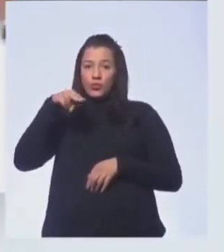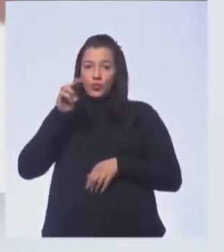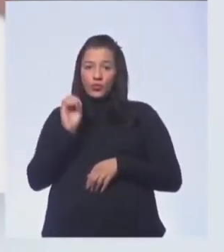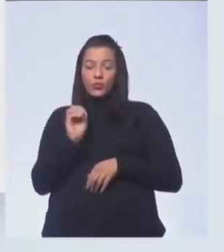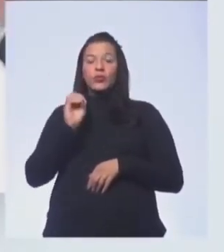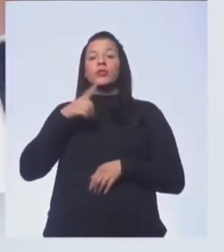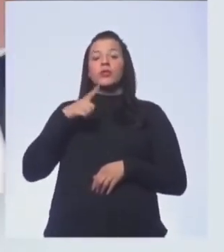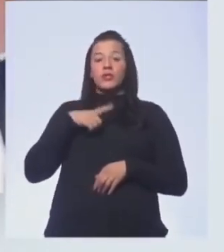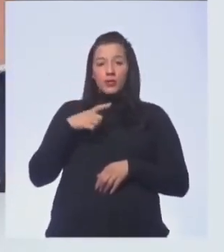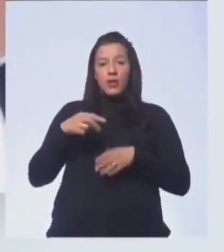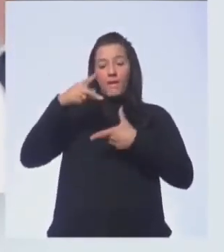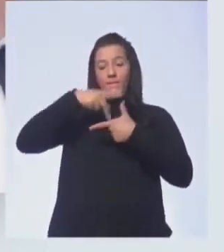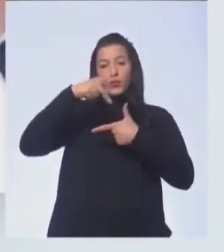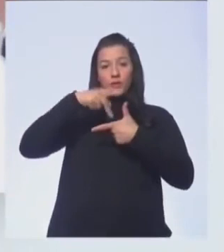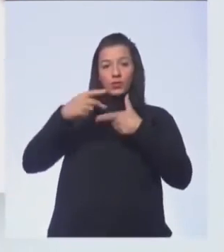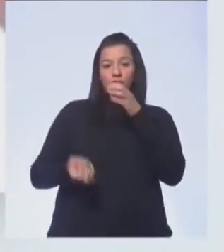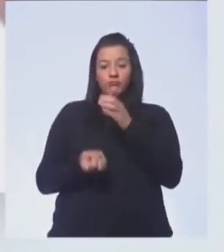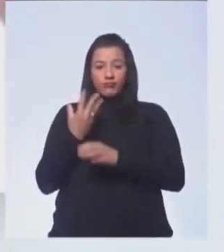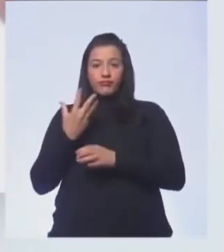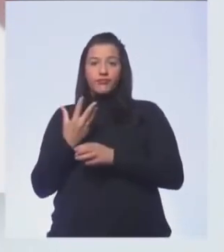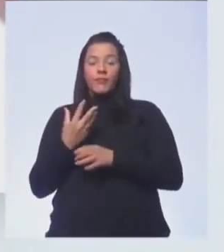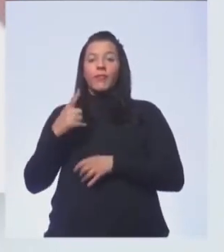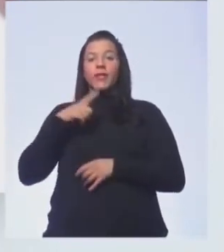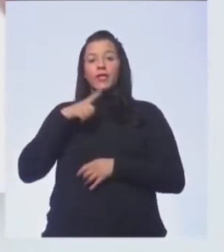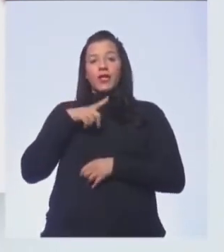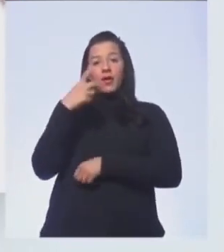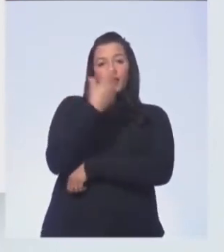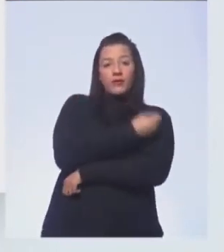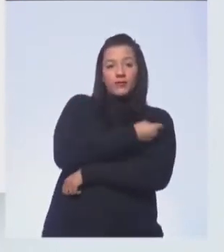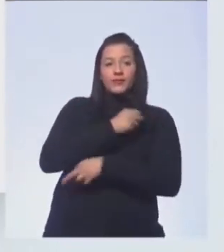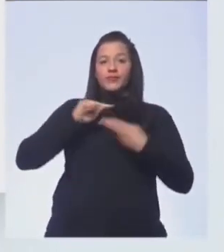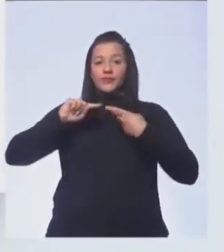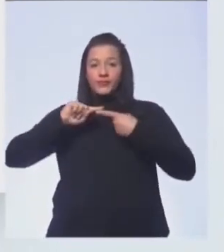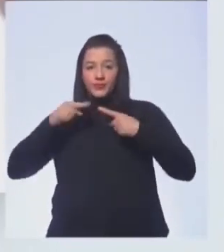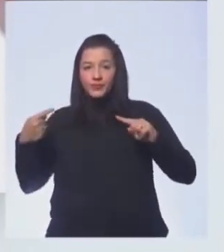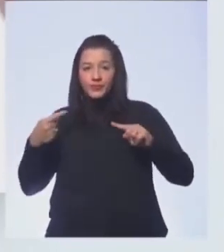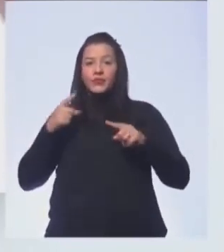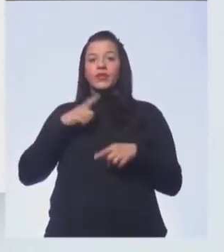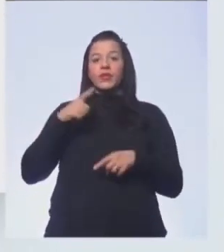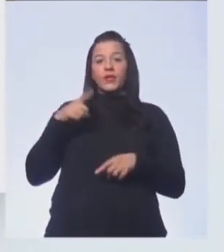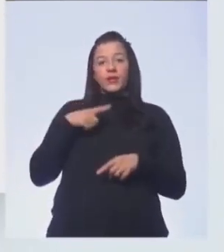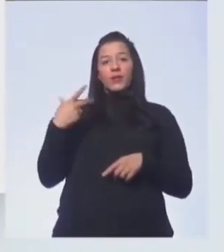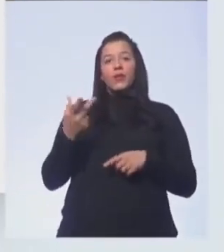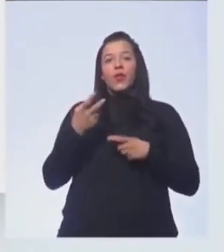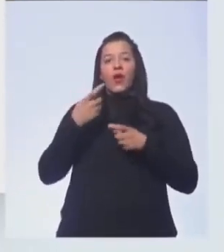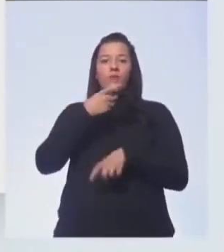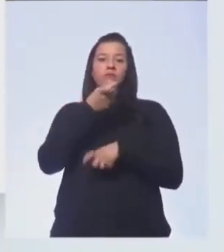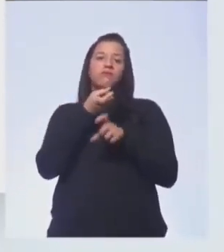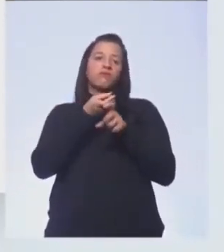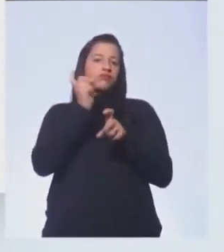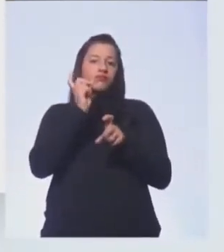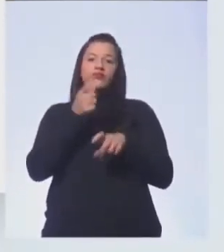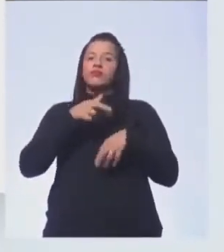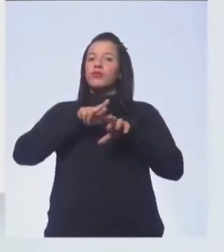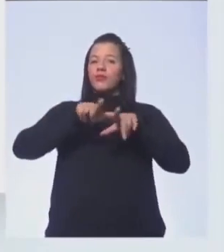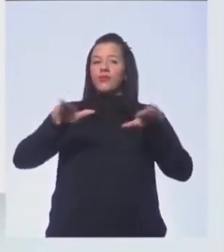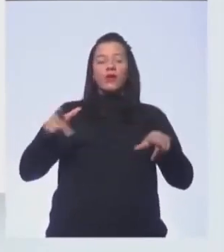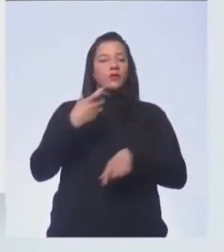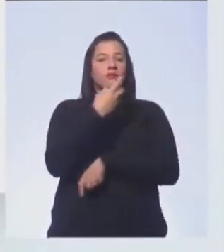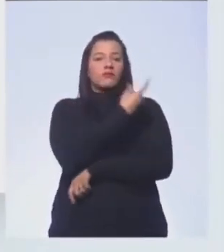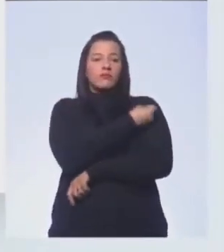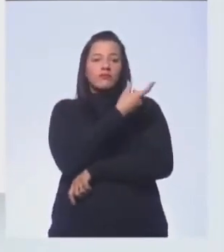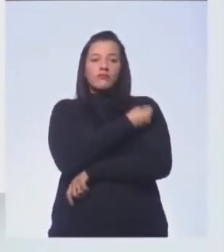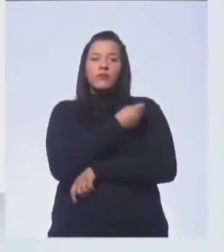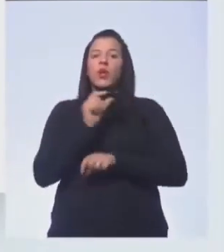e produz a proteína. Então, o que as vacinas de RNA mensageiro, como a da Pfizer, como a da Moderna, fazem é colocar